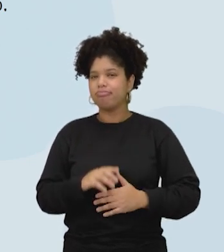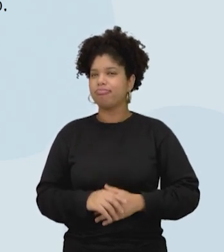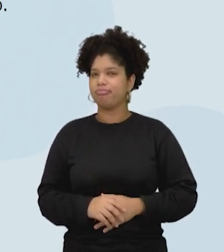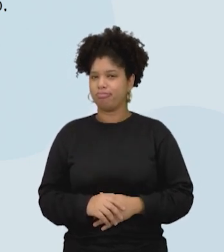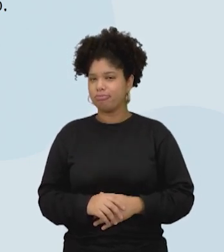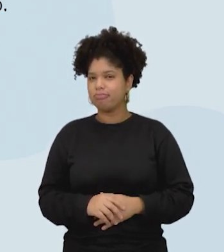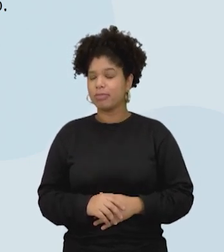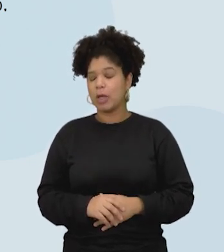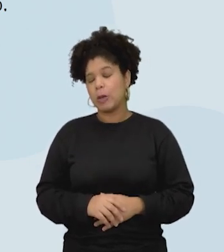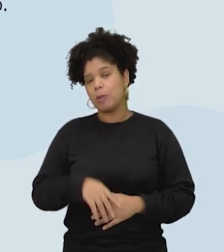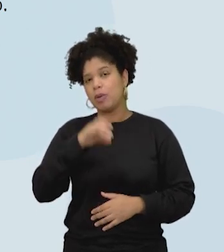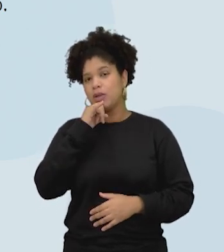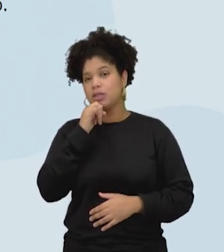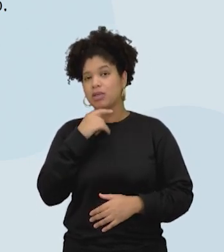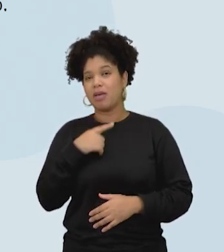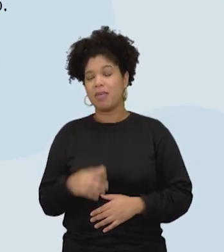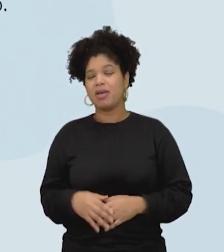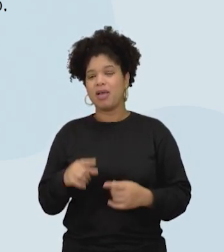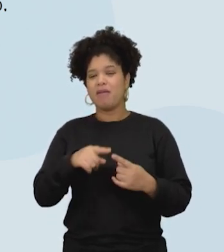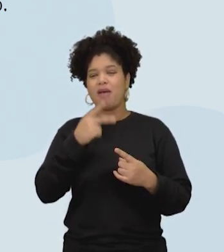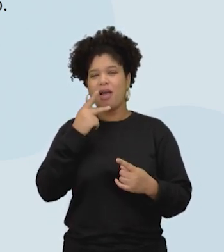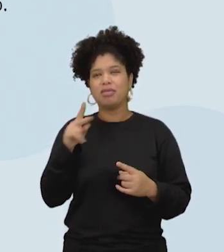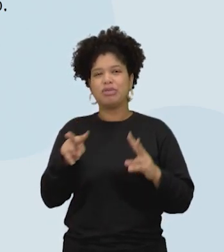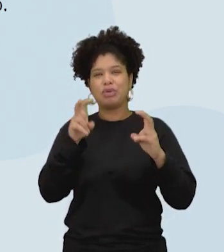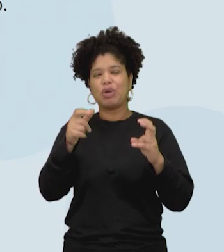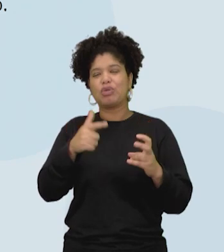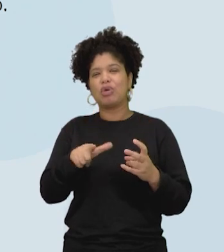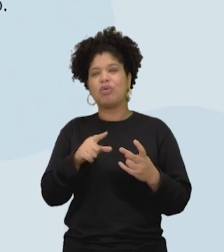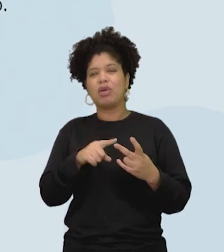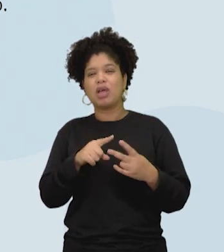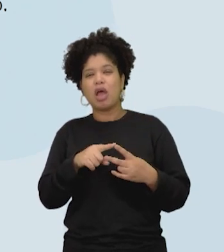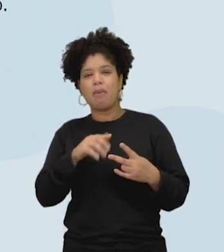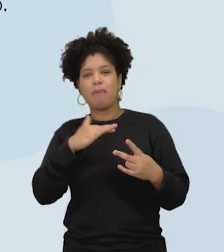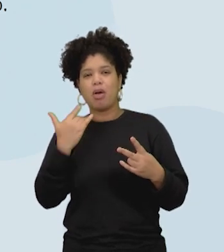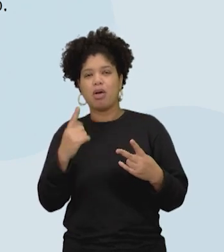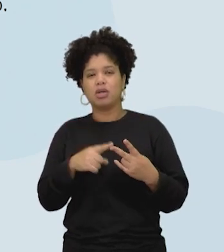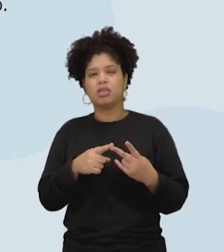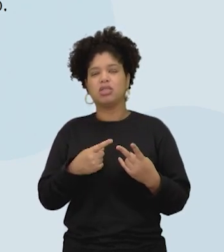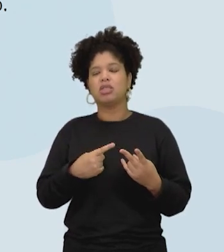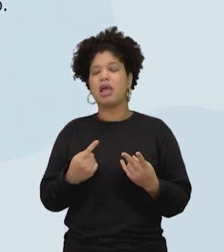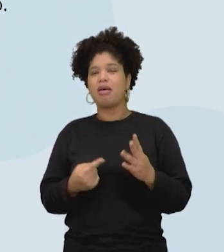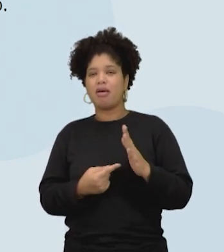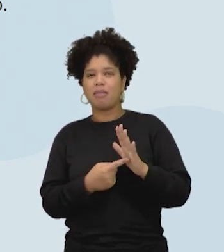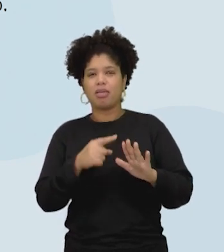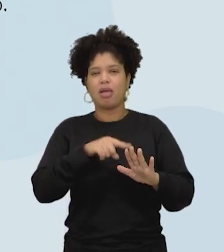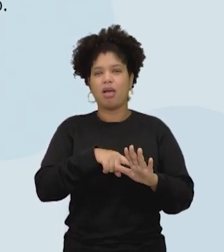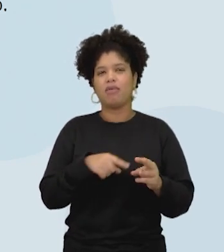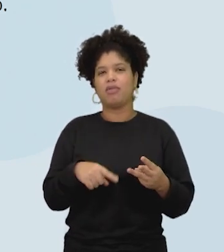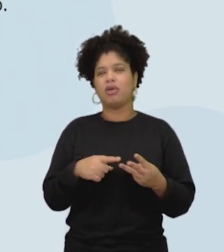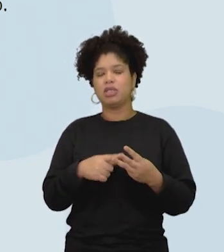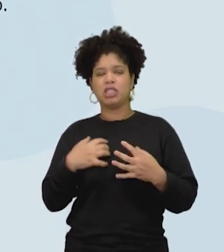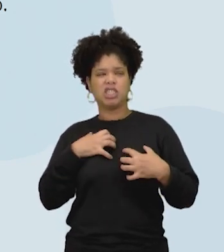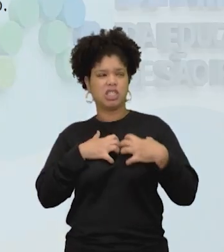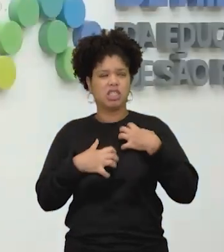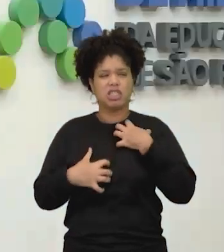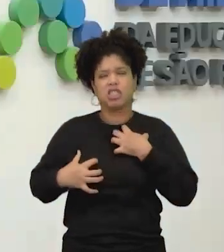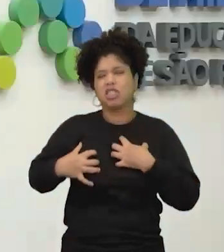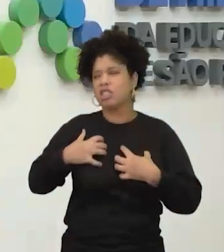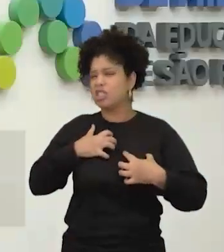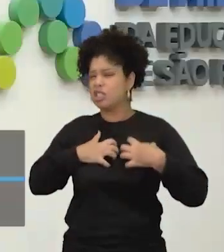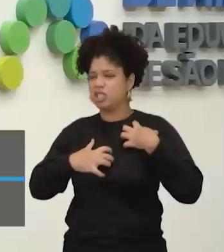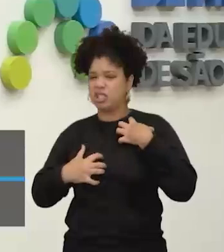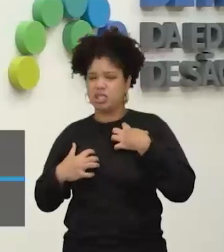tais como o gosto pela morte, a presença da angústia, a utilização de metáforas e de vocabulário mórbido, além do que eu